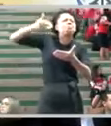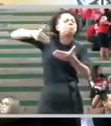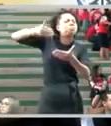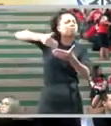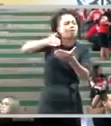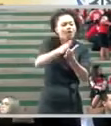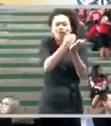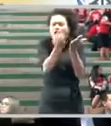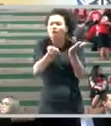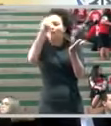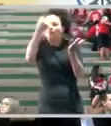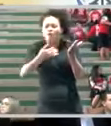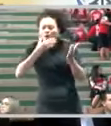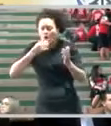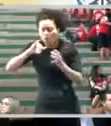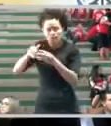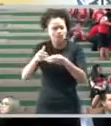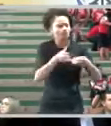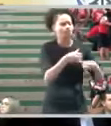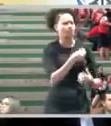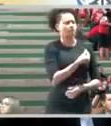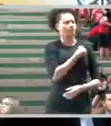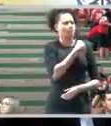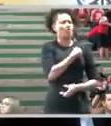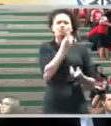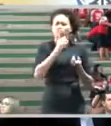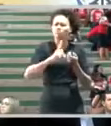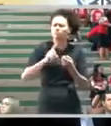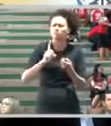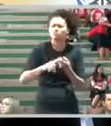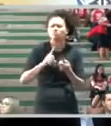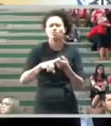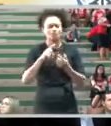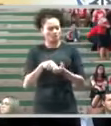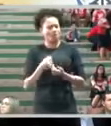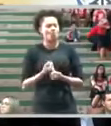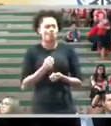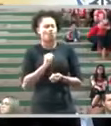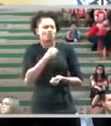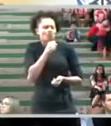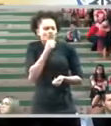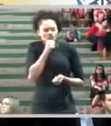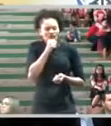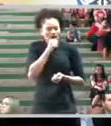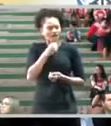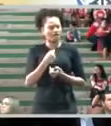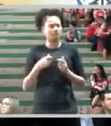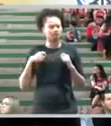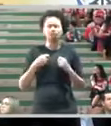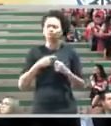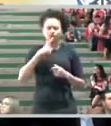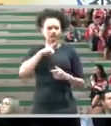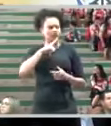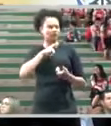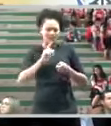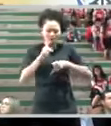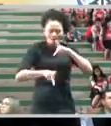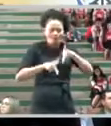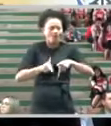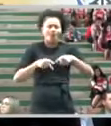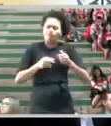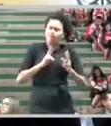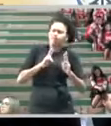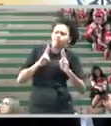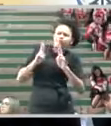que enquanto Josué viveu, e como também os anciões, os experientes, a Bíblia diz que o povo temia,